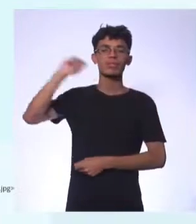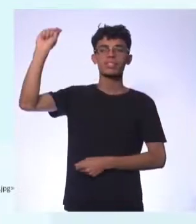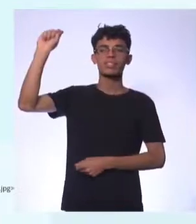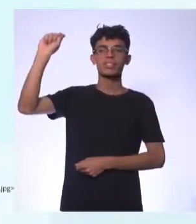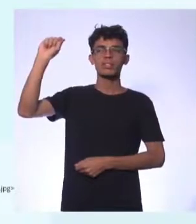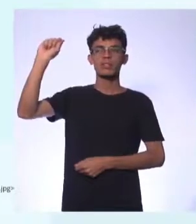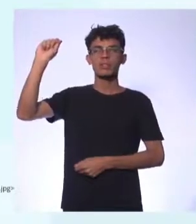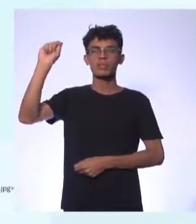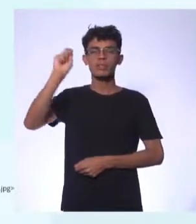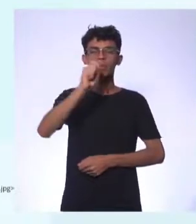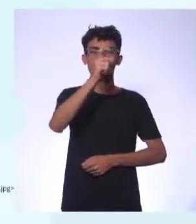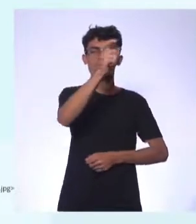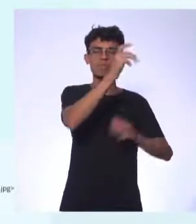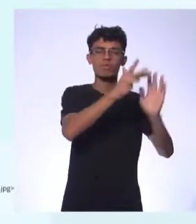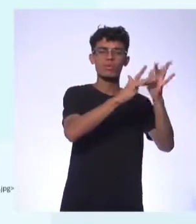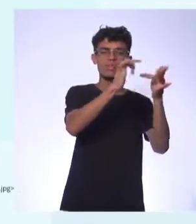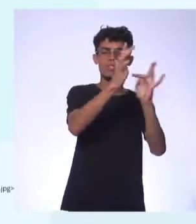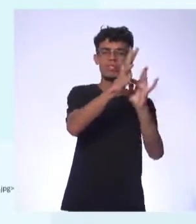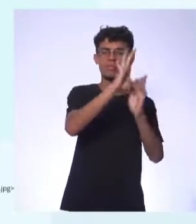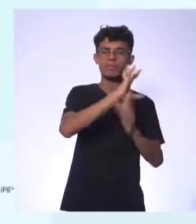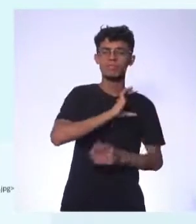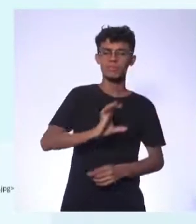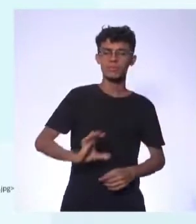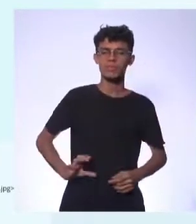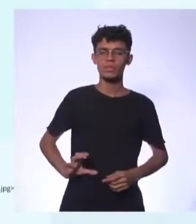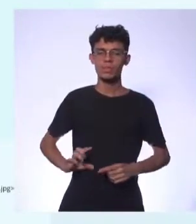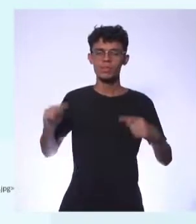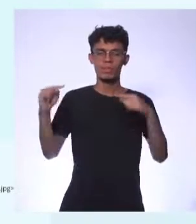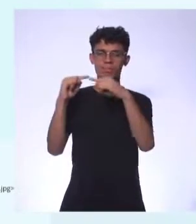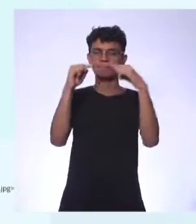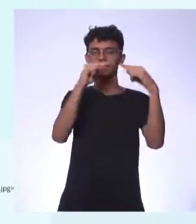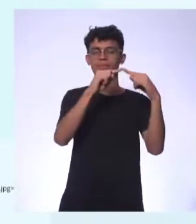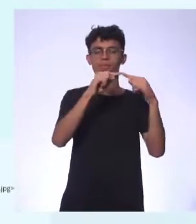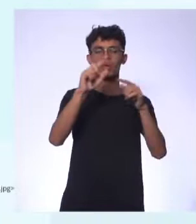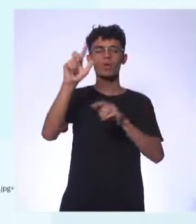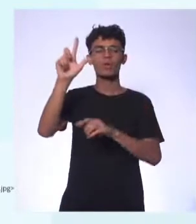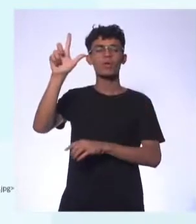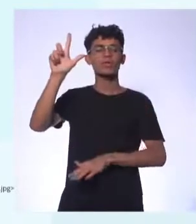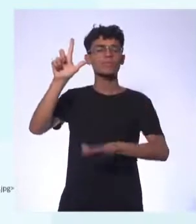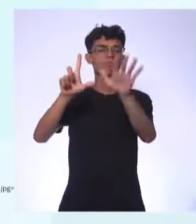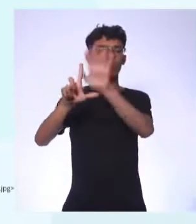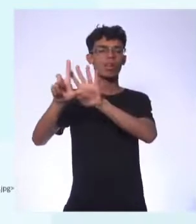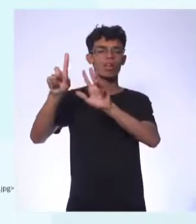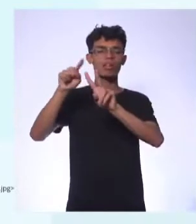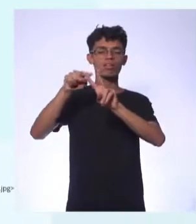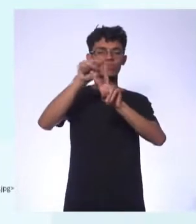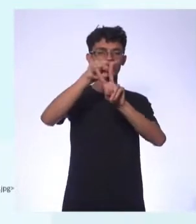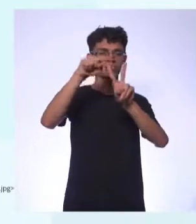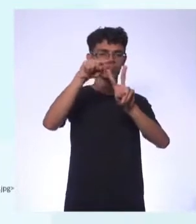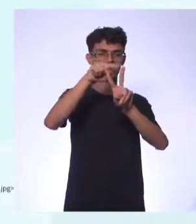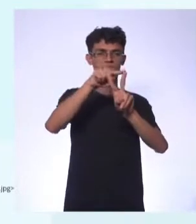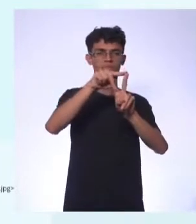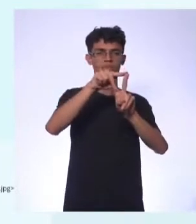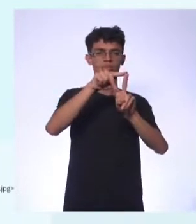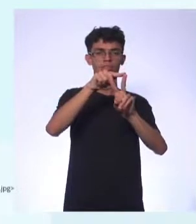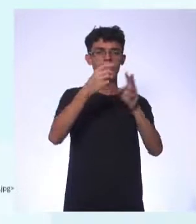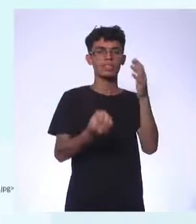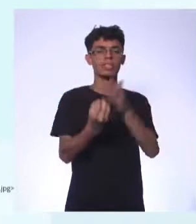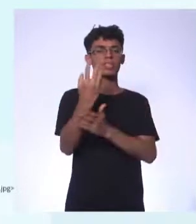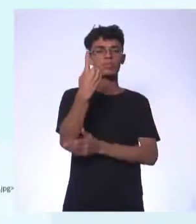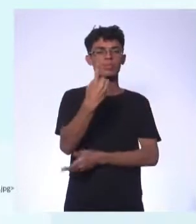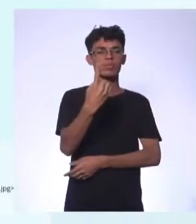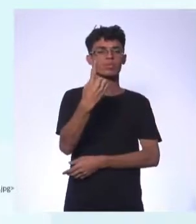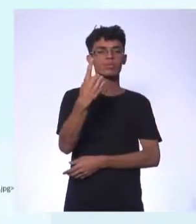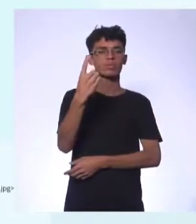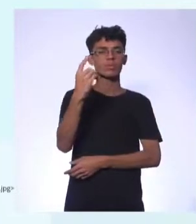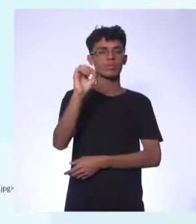de Jesus, tá? Nas duas imagens, lembrando que as duas foram produzidas em 1893,